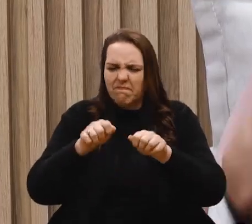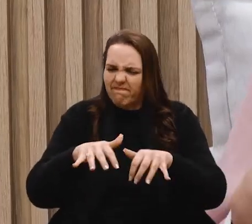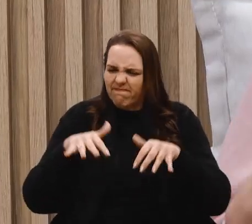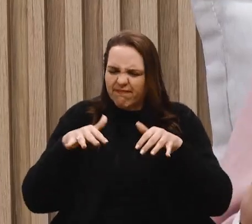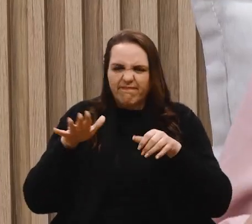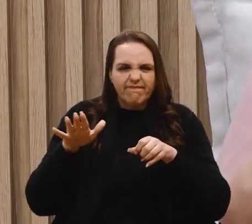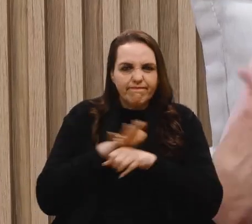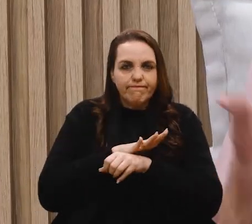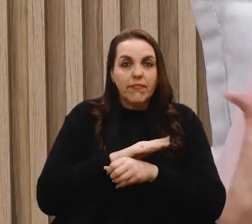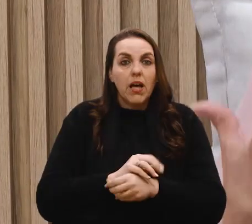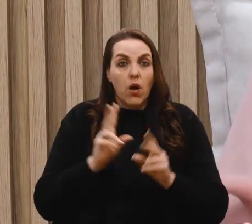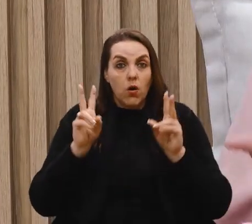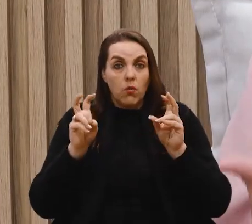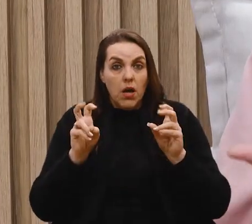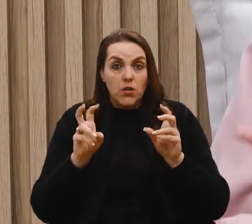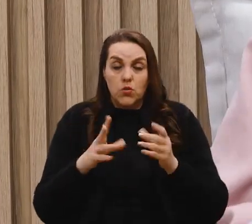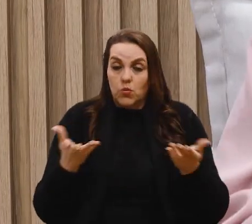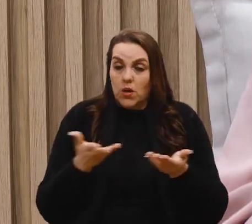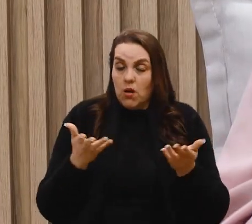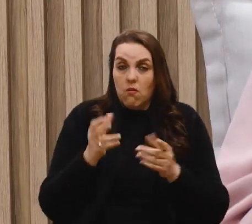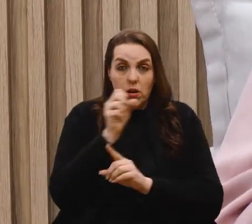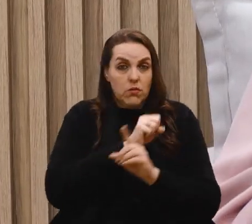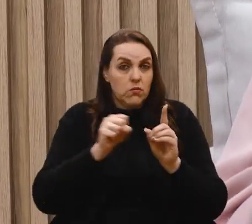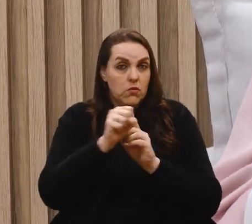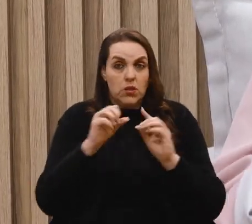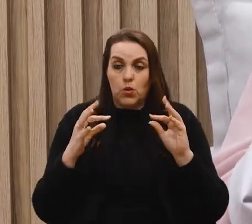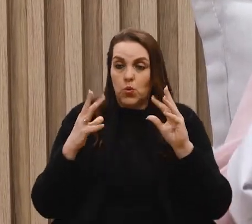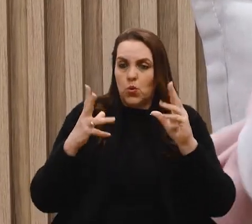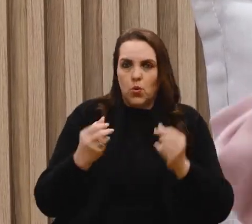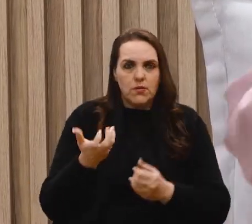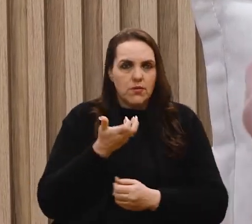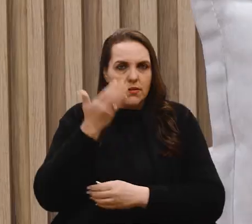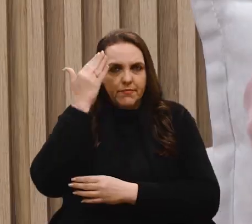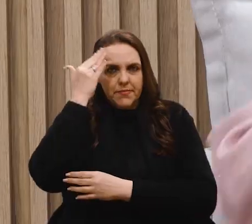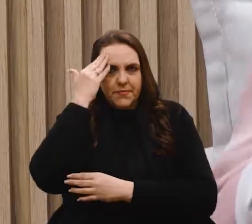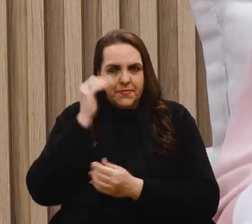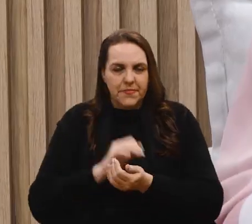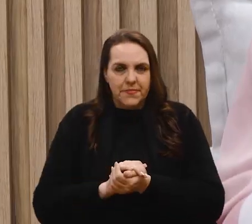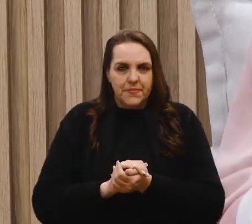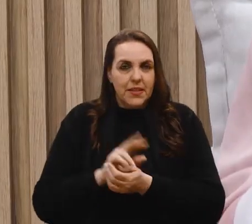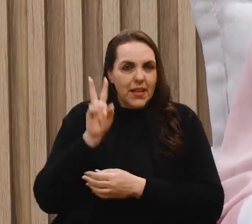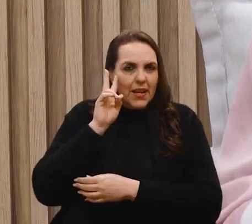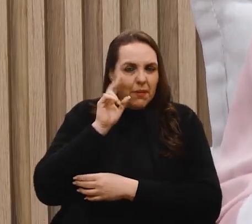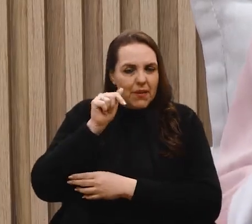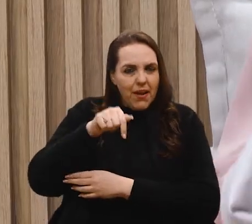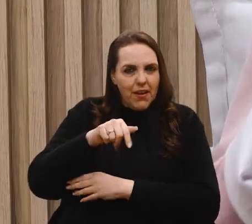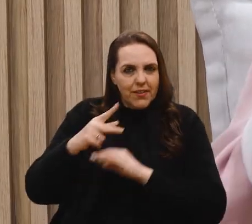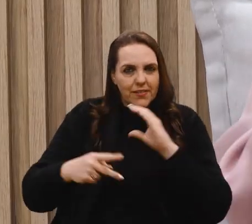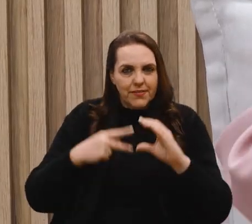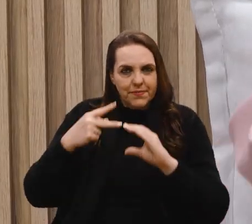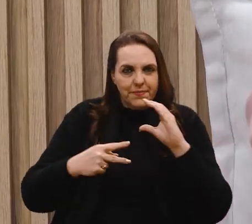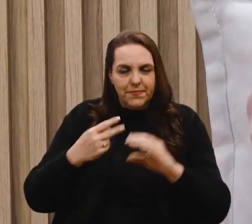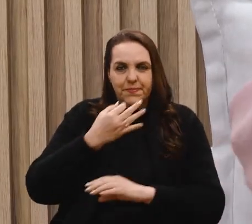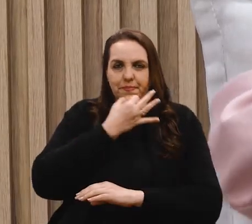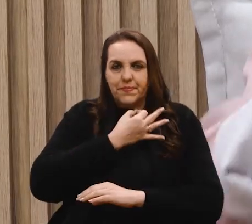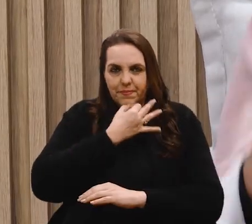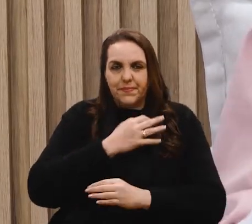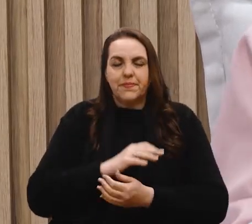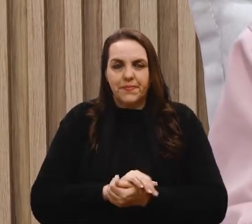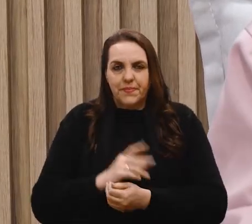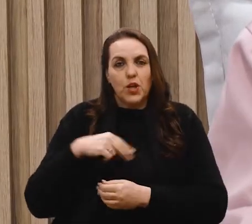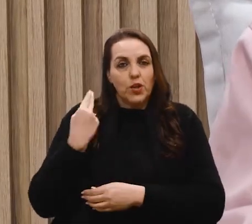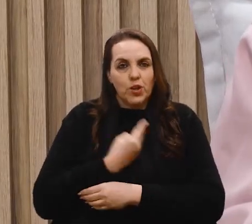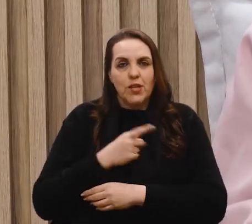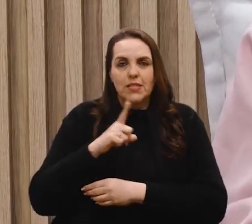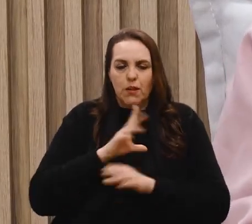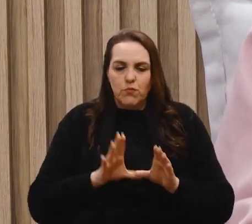é um assunto que está palpitando na sociedade e lembrar que aqui na Câmara Municipal de Caxias do Sul, a gente tem